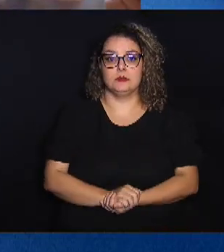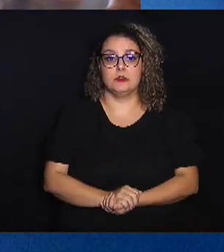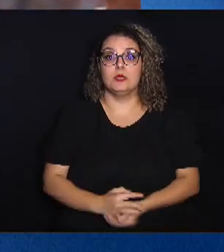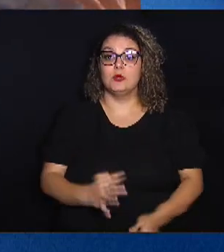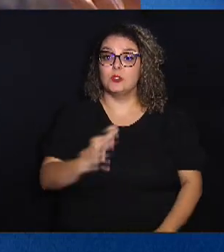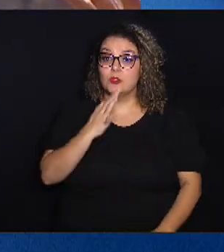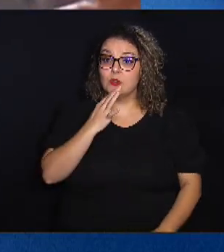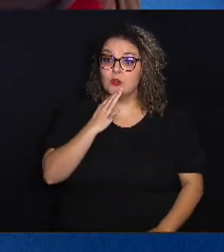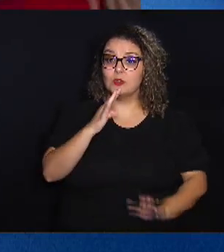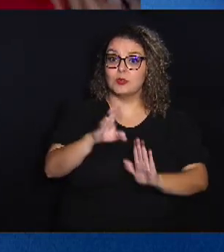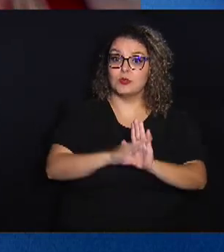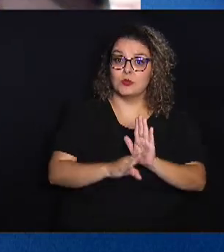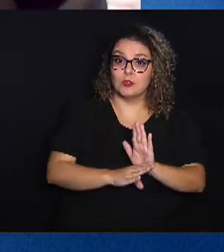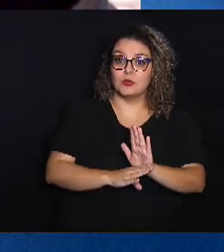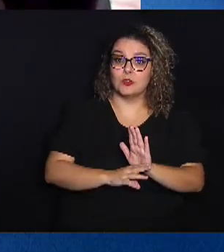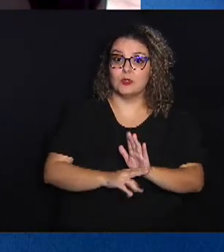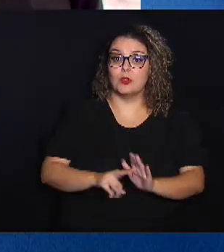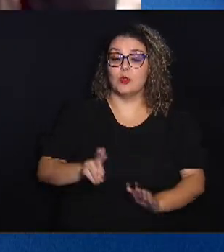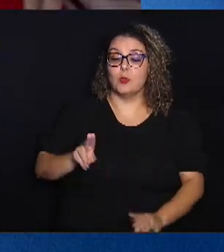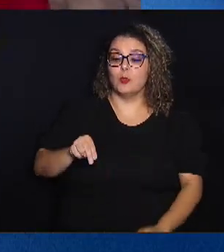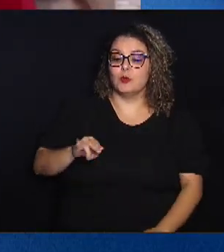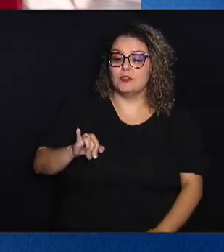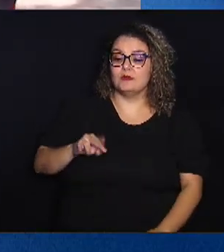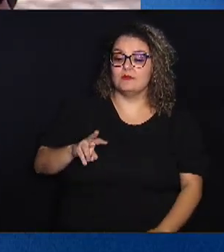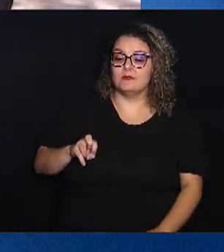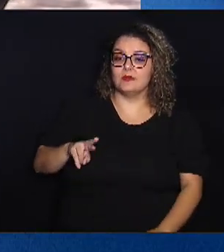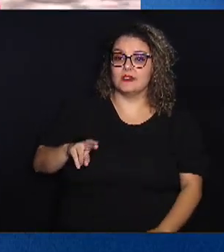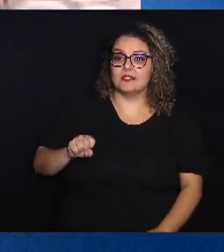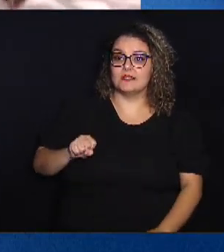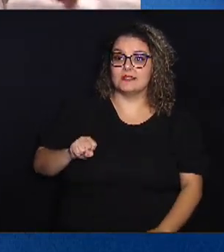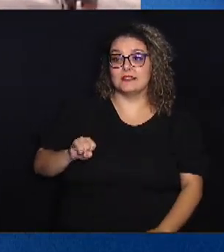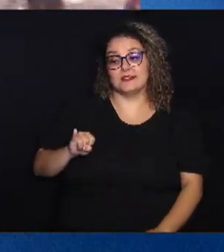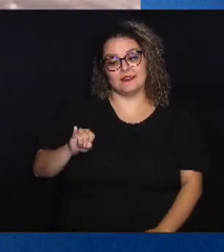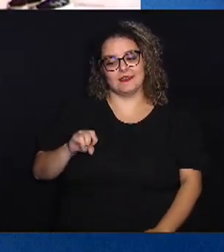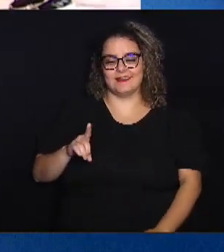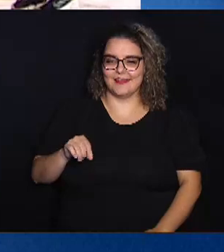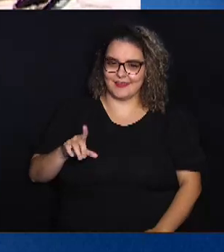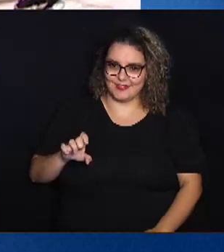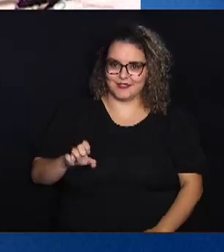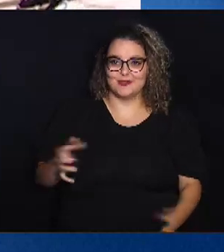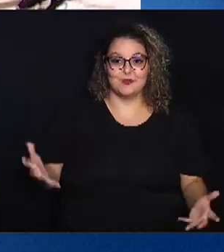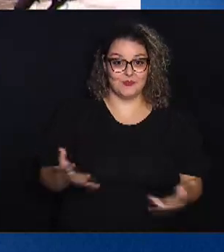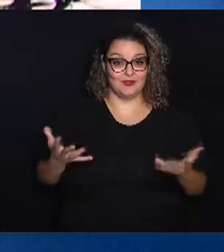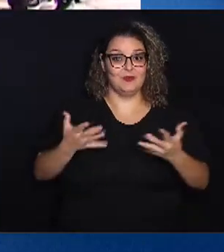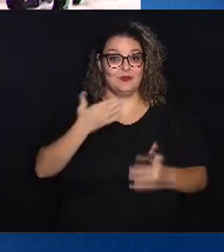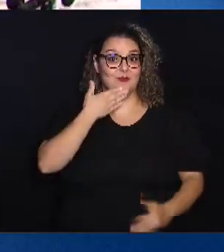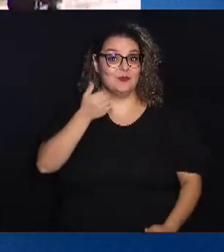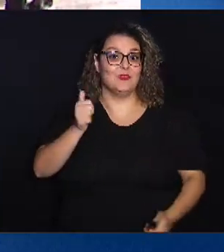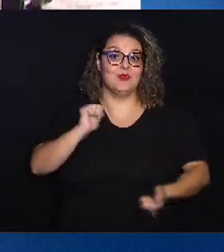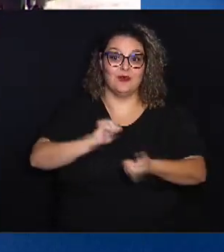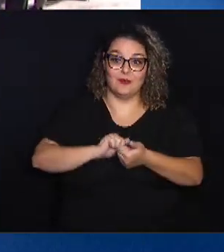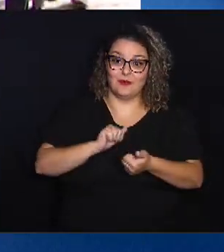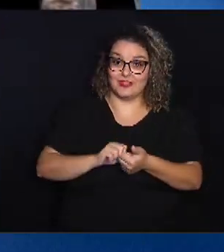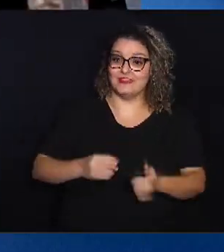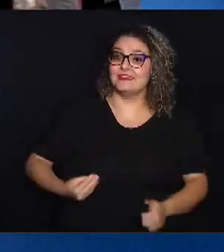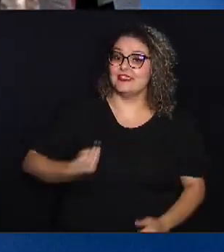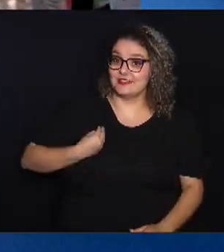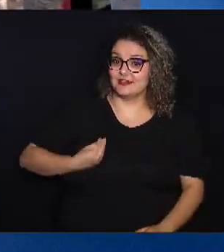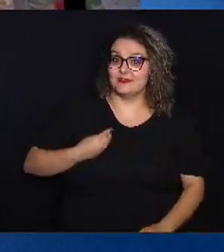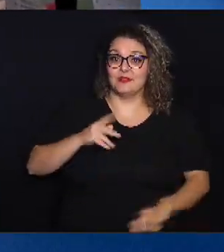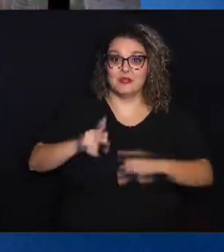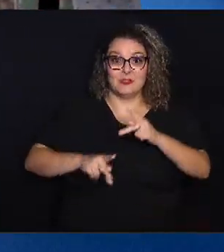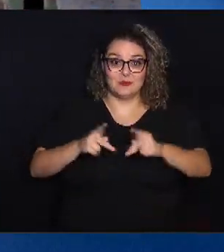conheça o programa Universidade da Unicamp, que promove atividades para melhorar a qualidade de vida para o